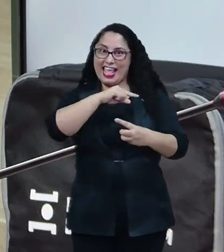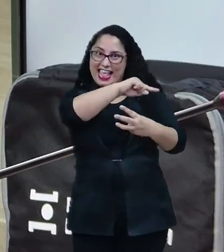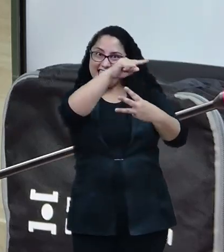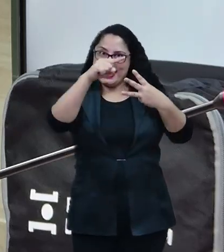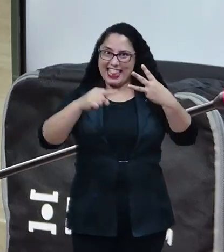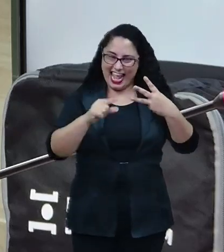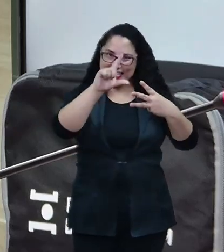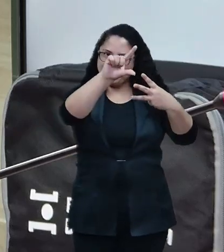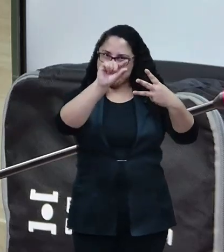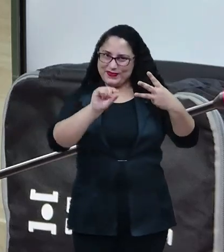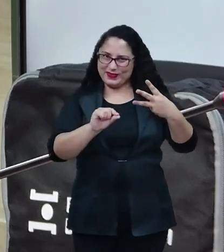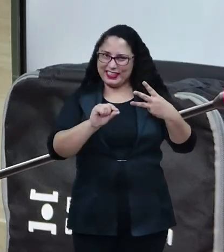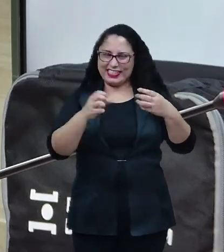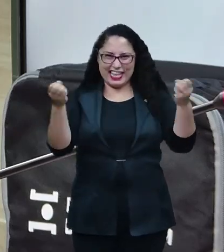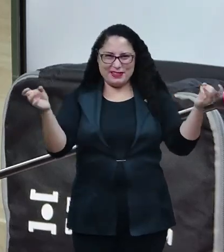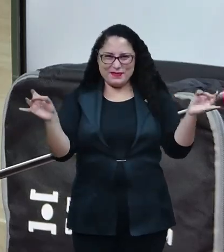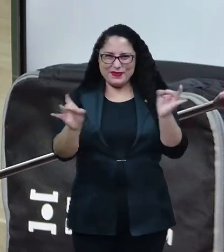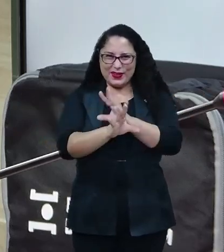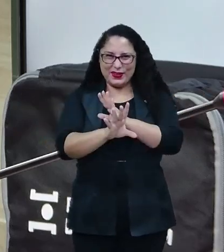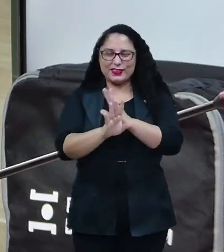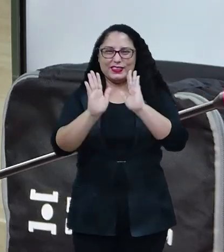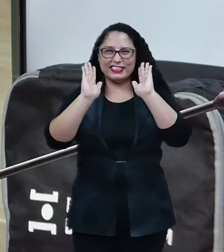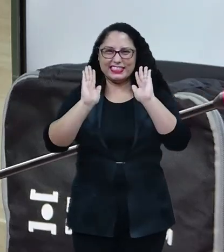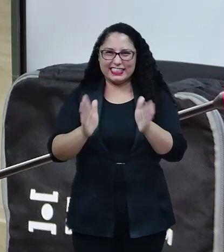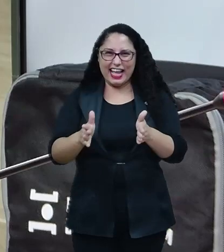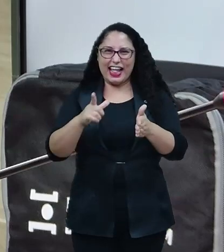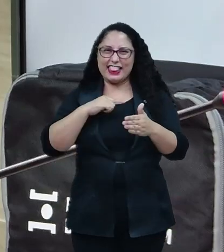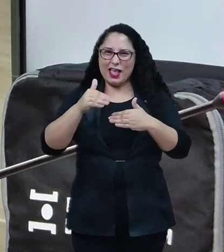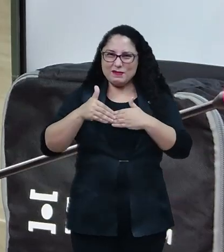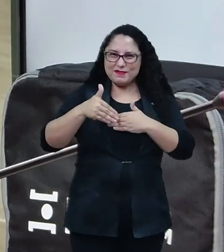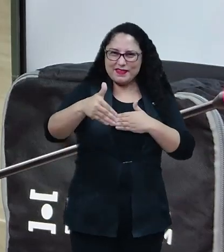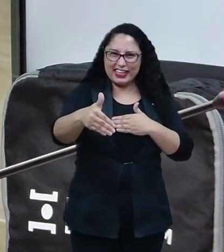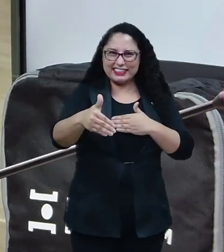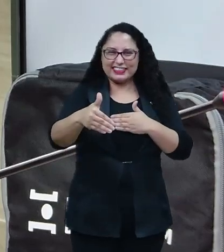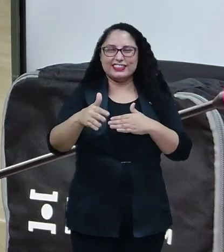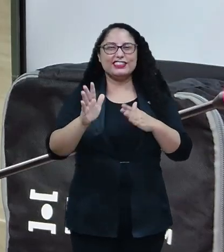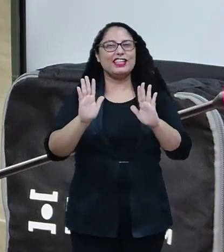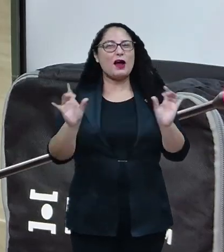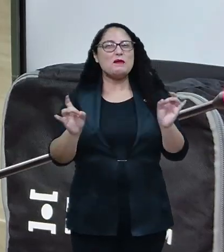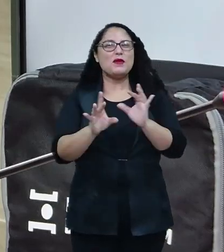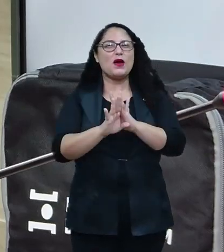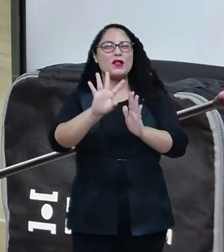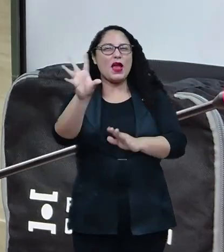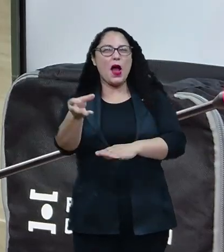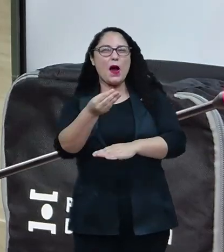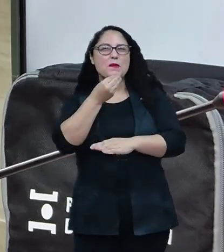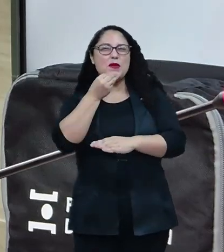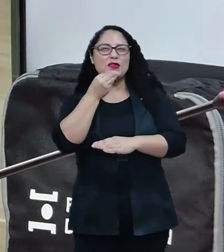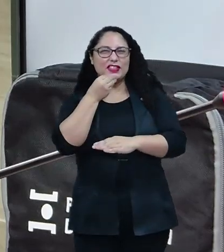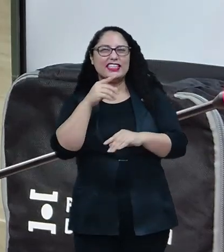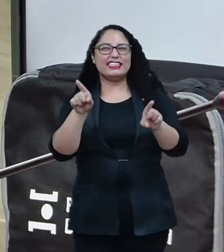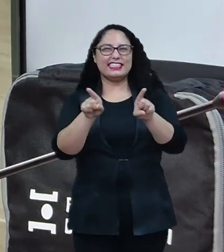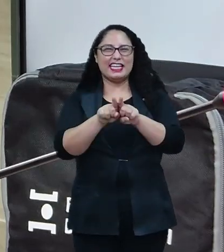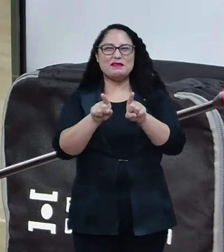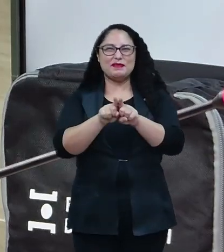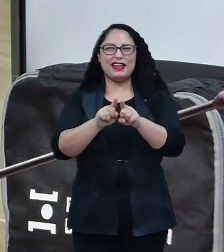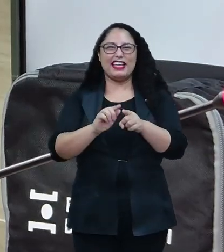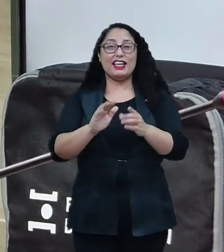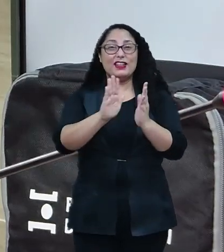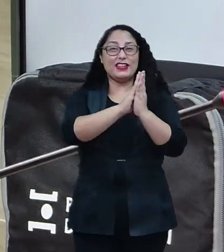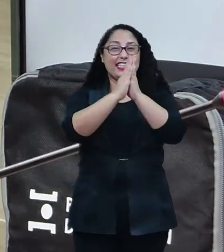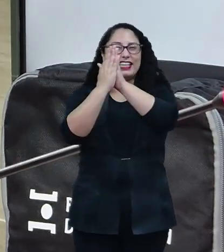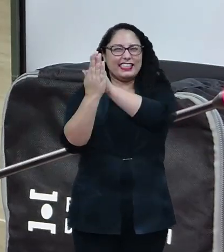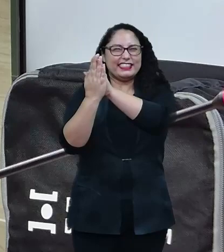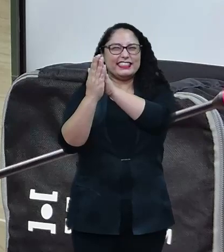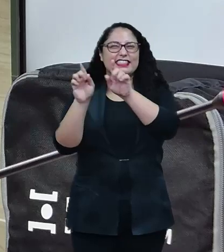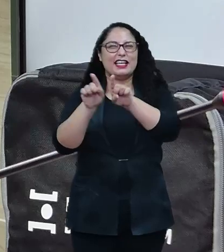3 critérios aí já bem definidos, você tem já um passo à frente, né, em uma oportunidade como essa do intercâmbio para o